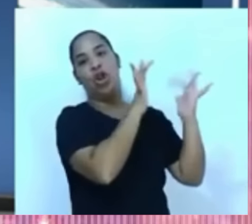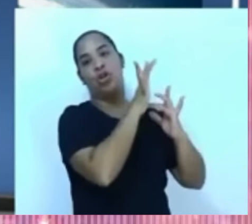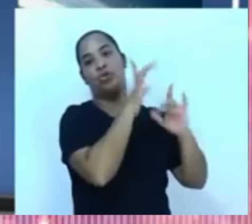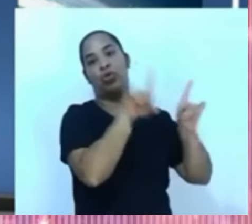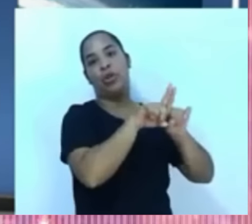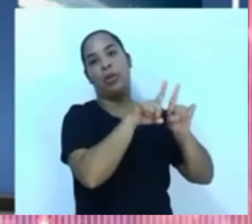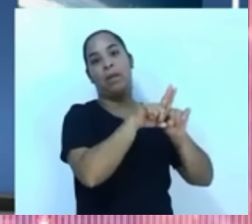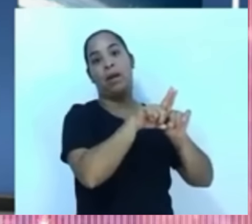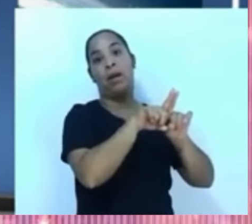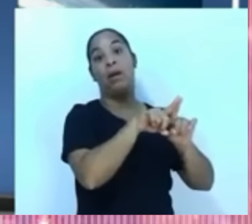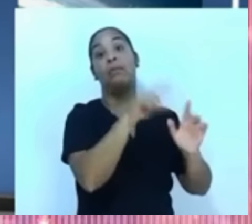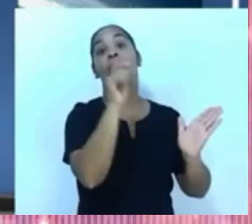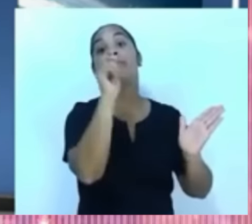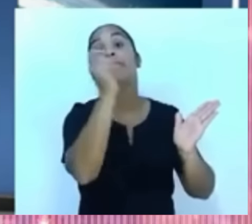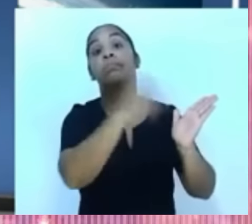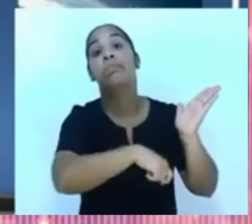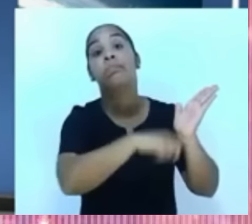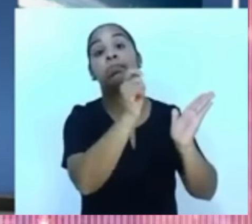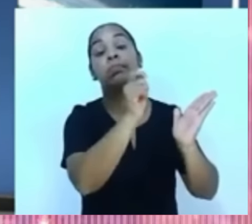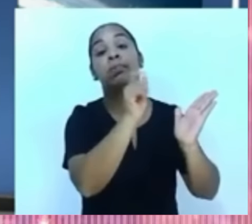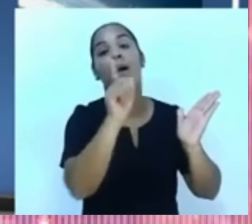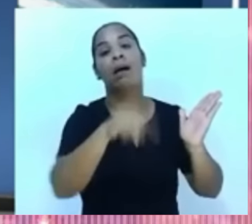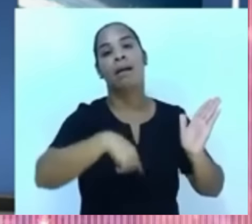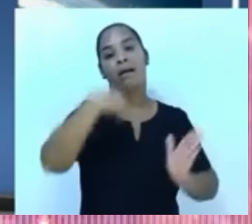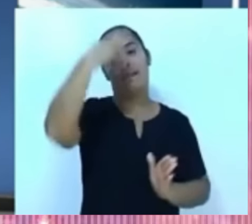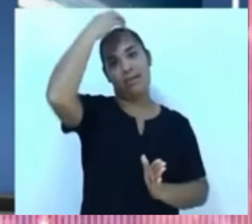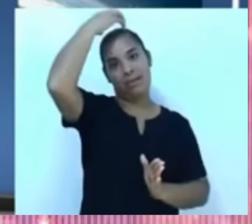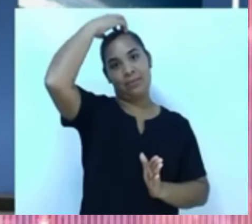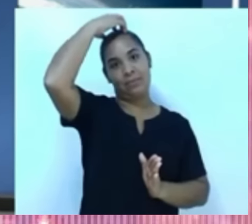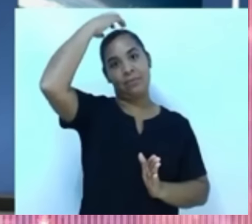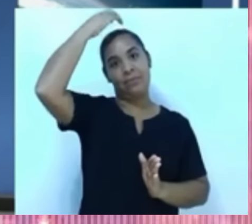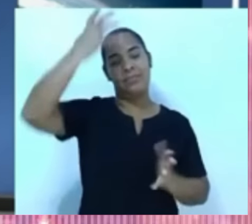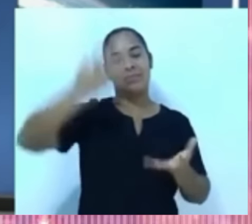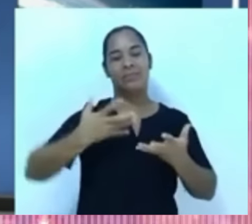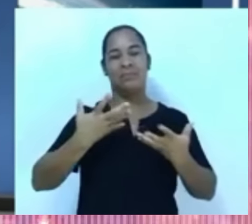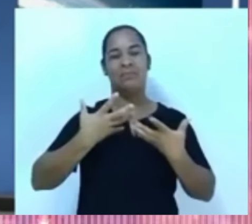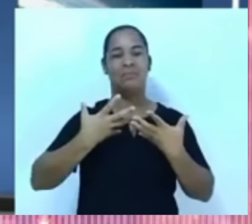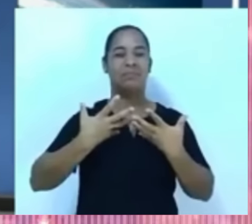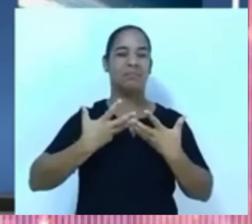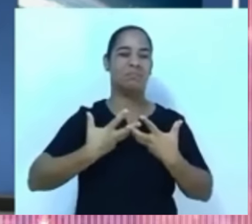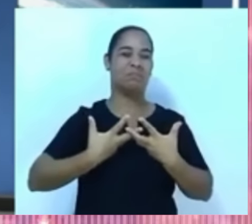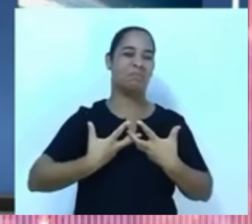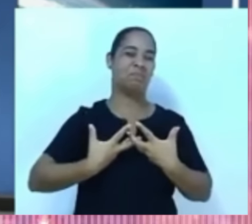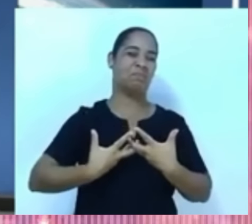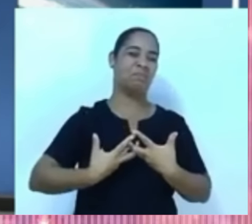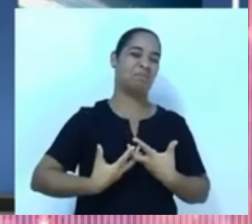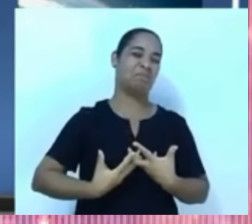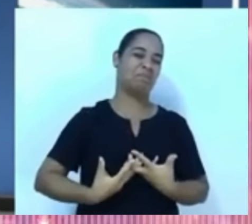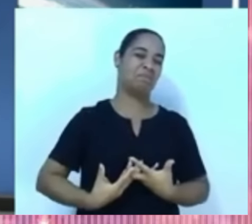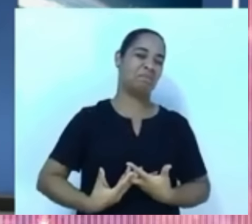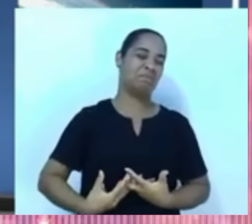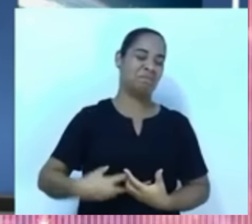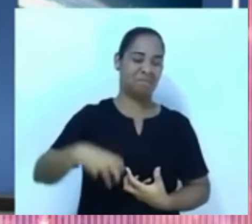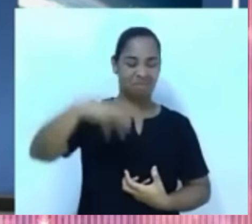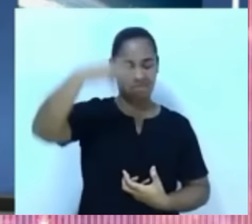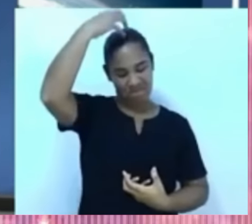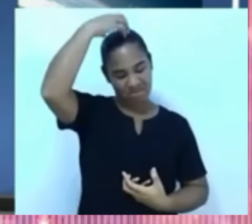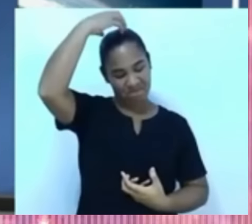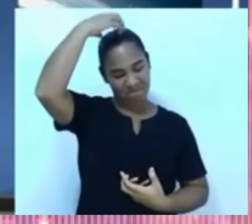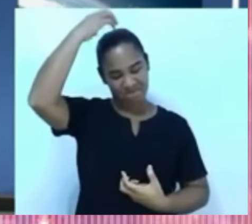anônimo disse a partir daquele dia o velho Rei nunca mais